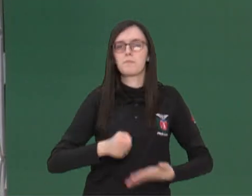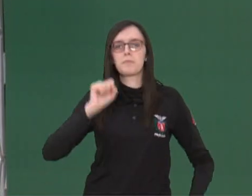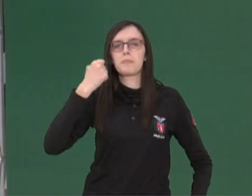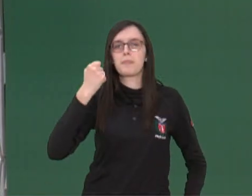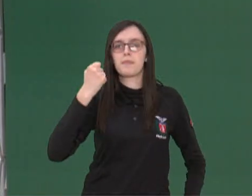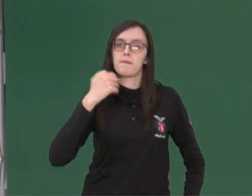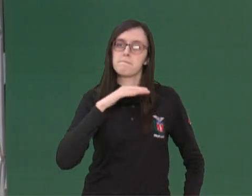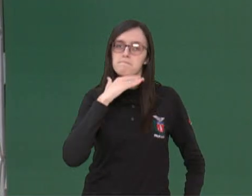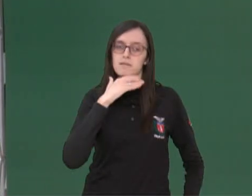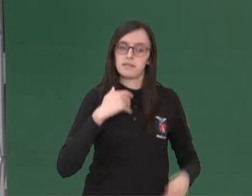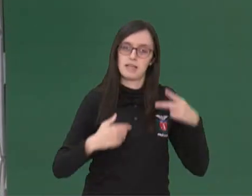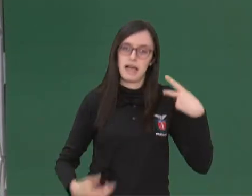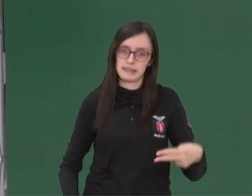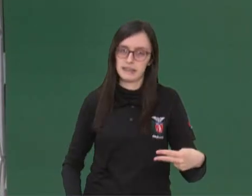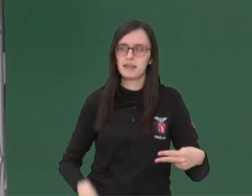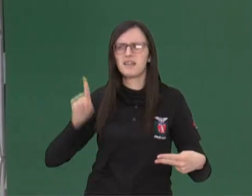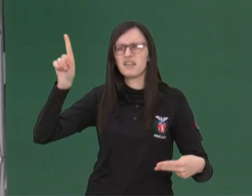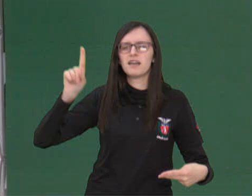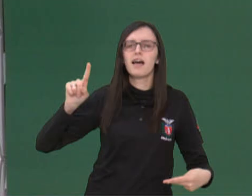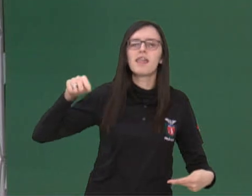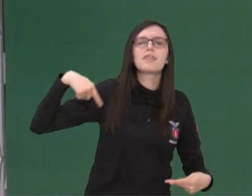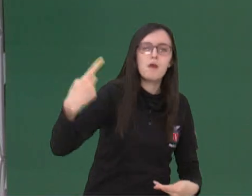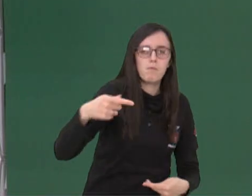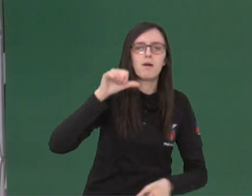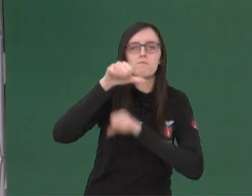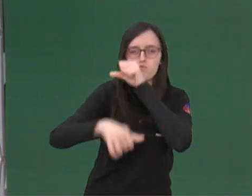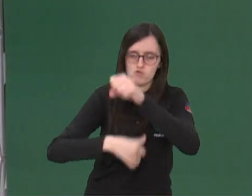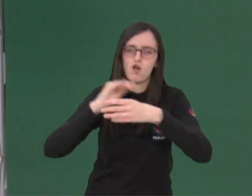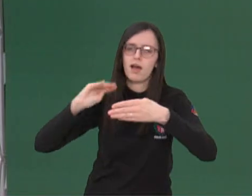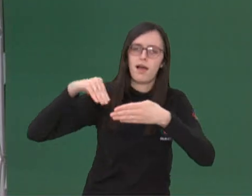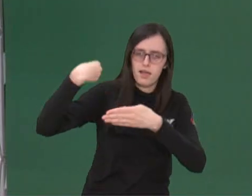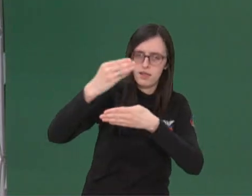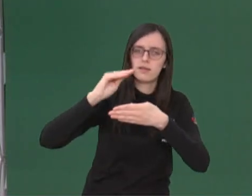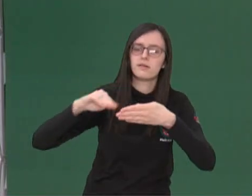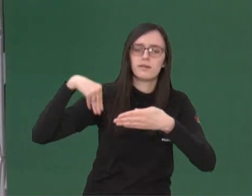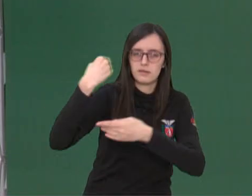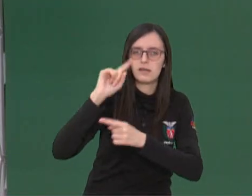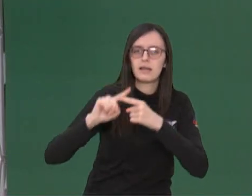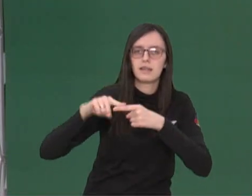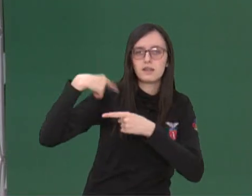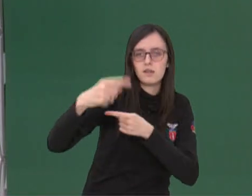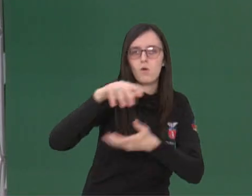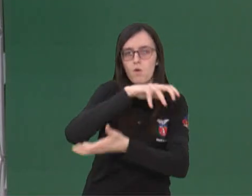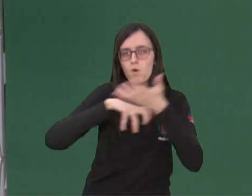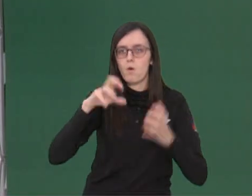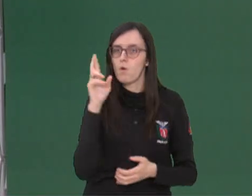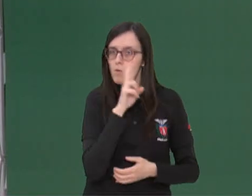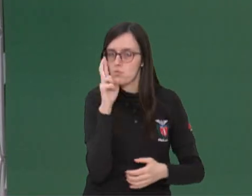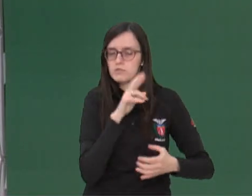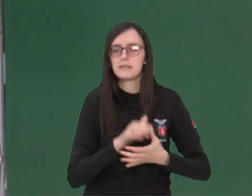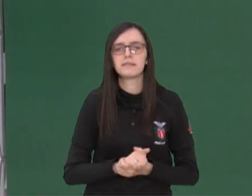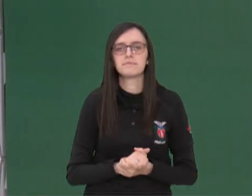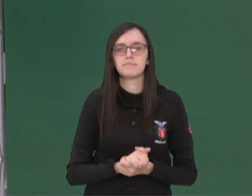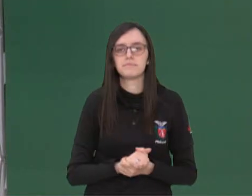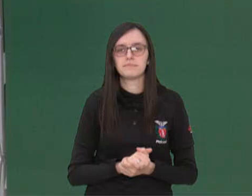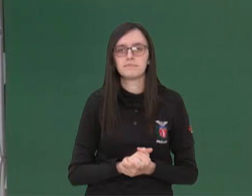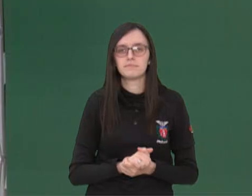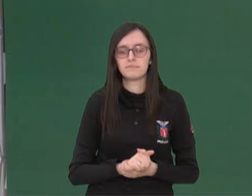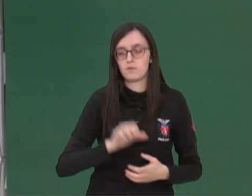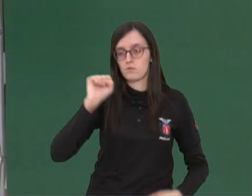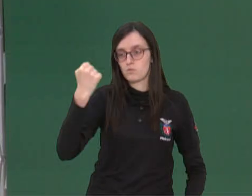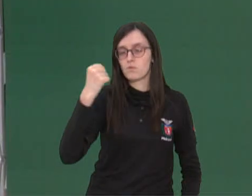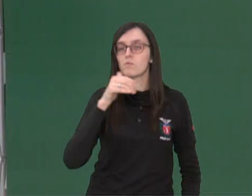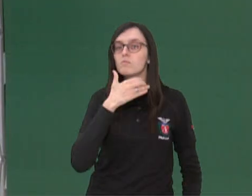calendário gregoriano, que também passou a ser adotado por essa União Soviética depois da Revolução Russa. Então, o 8 de